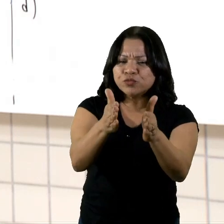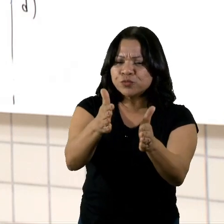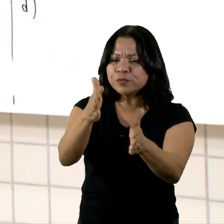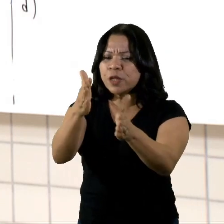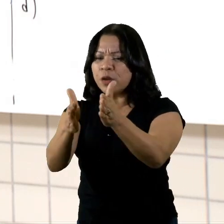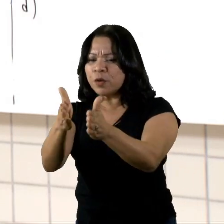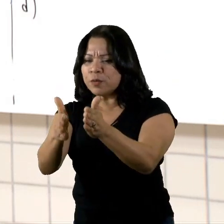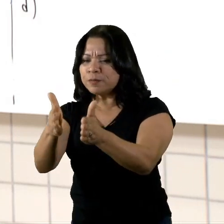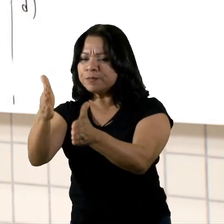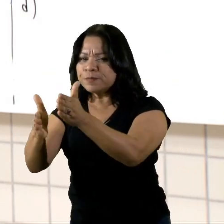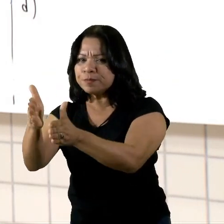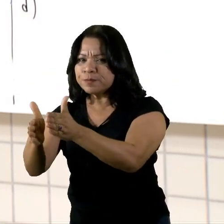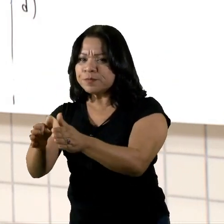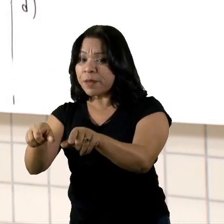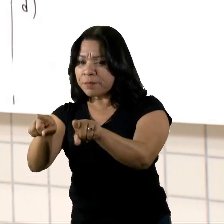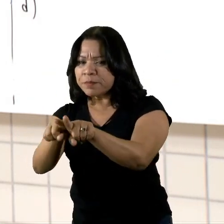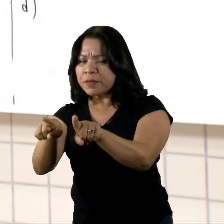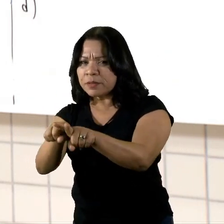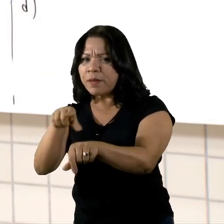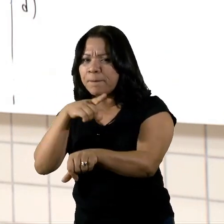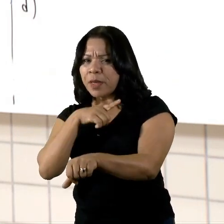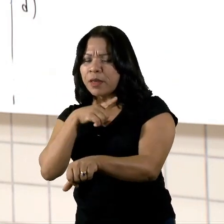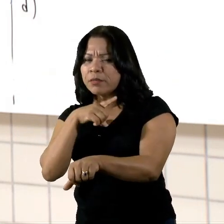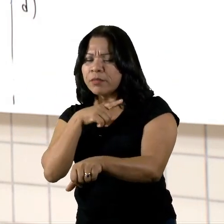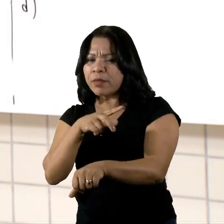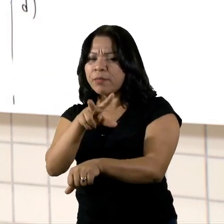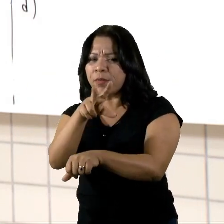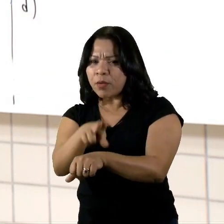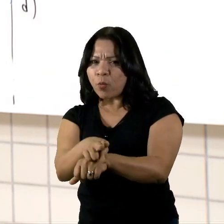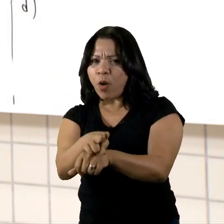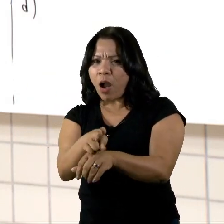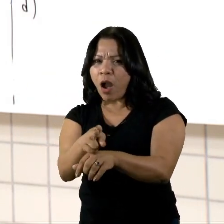os outros termos que também têm a mesma parte literal, tá?